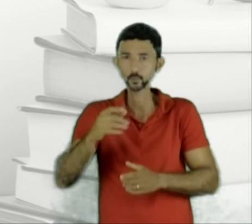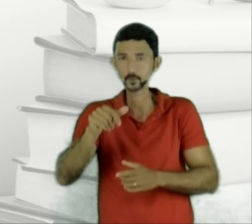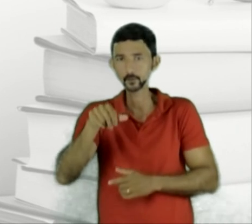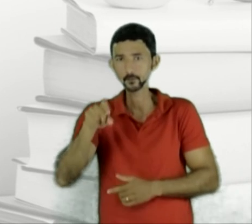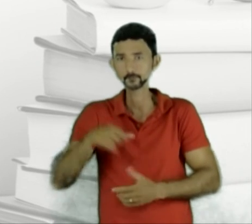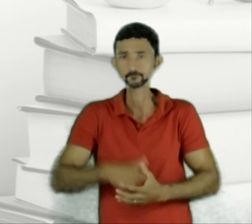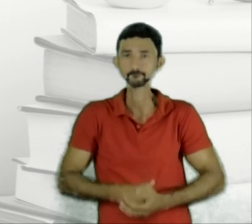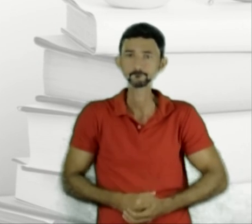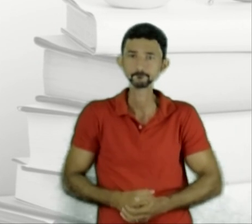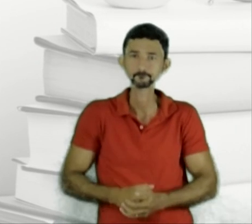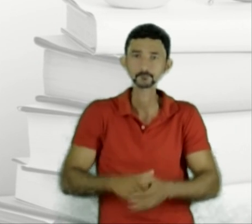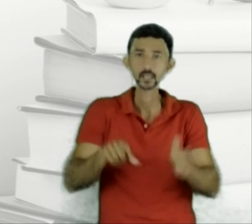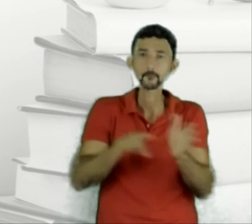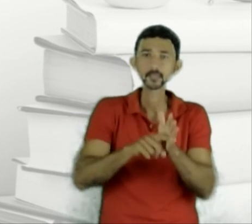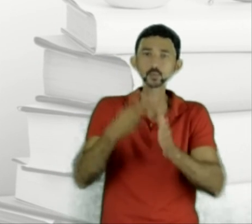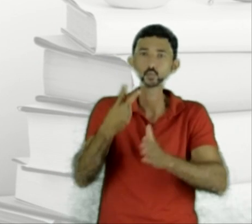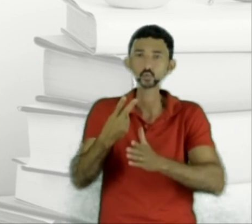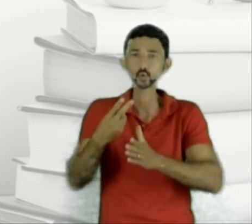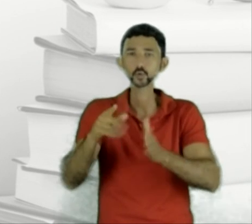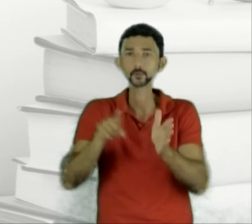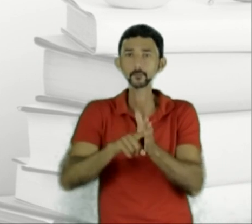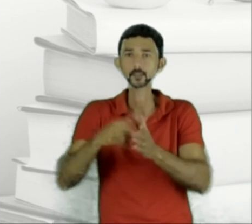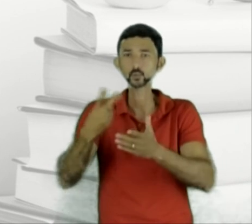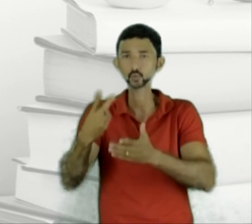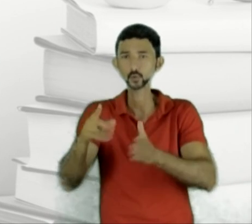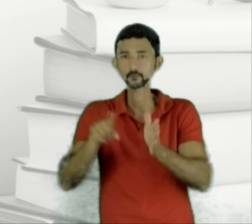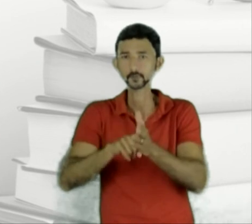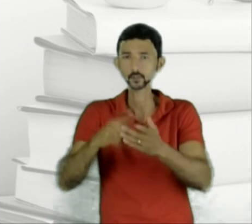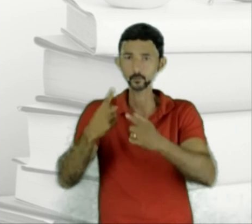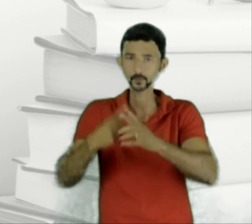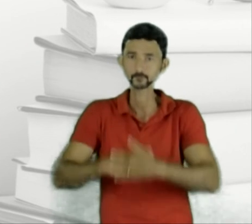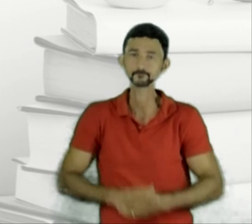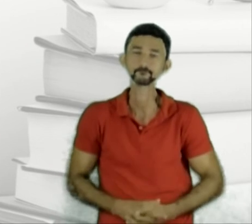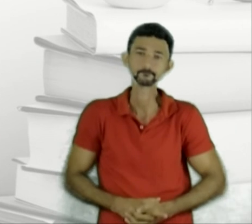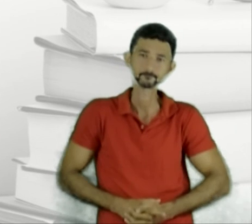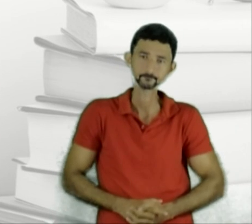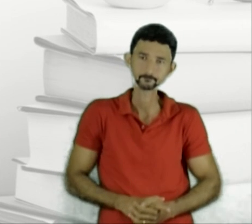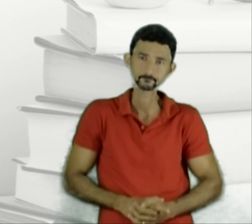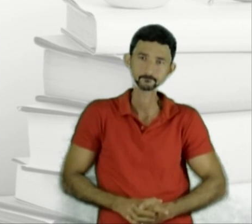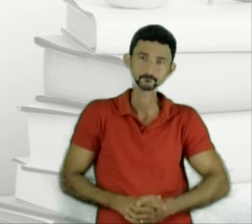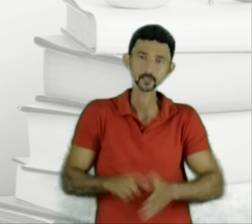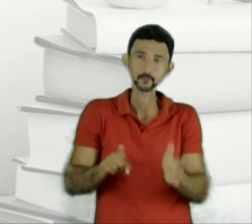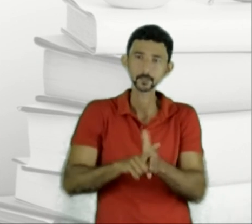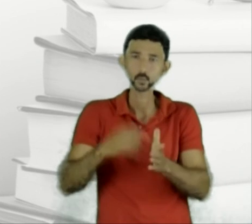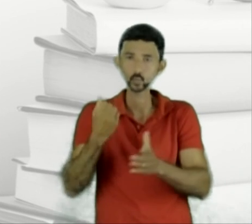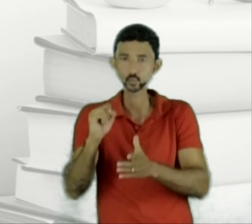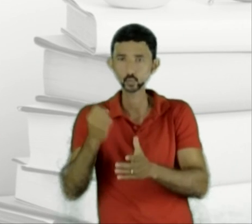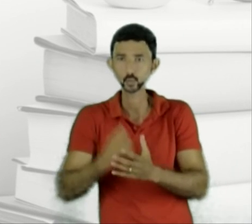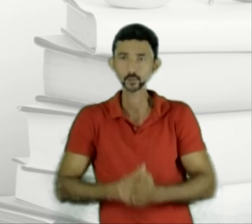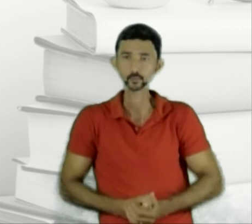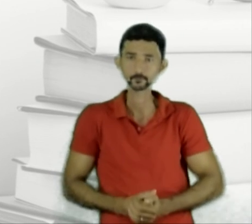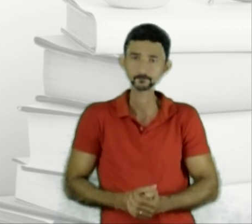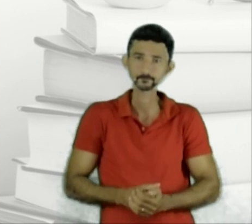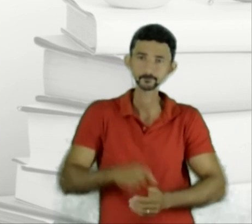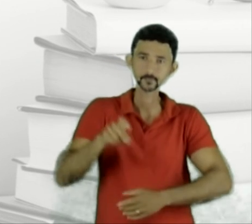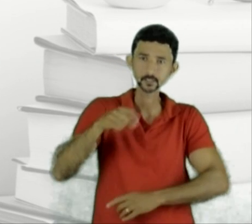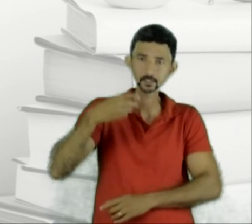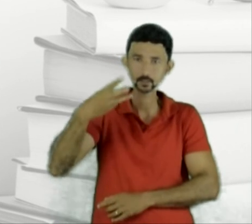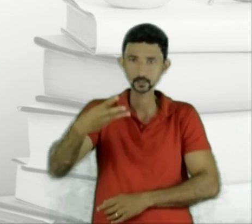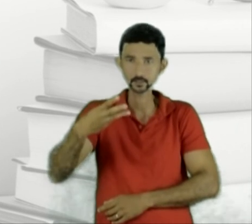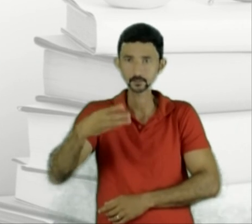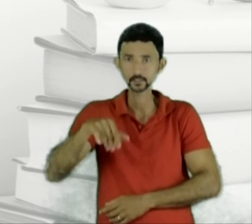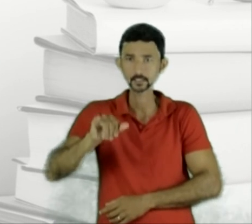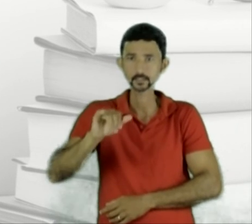quadrado. Menos 2 ao cubo, menos 2 vezes menos 2 vezes menos 2, que dá menos 8. X ao